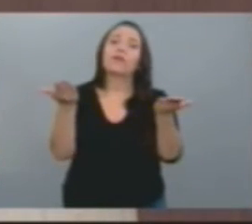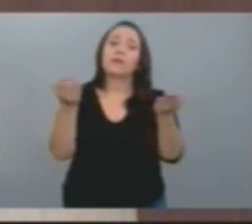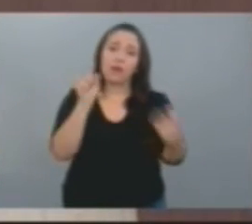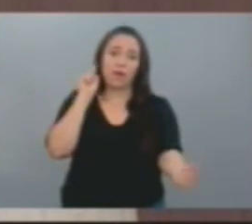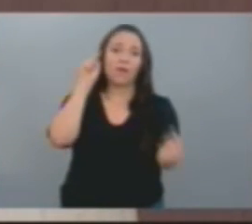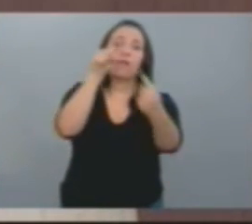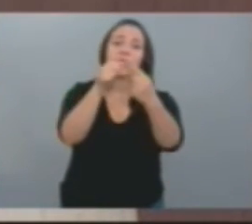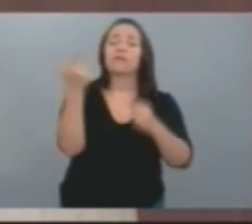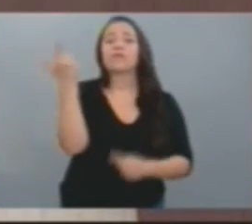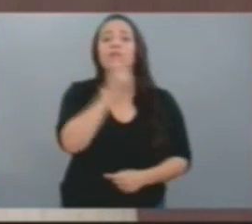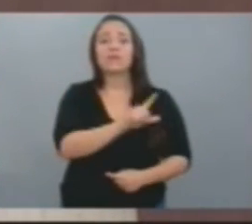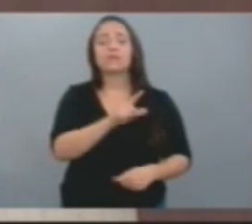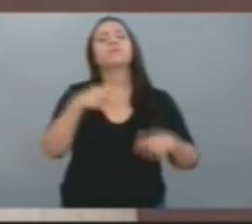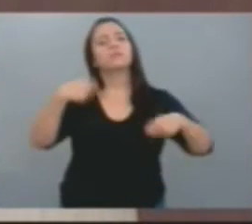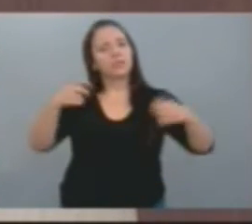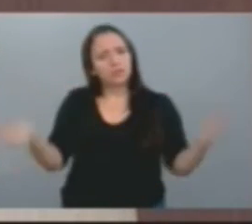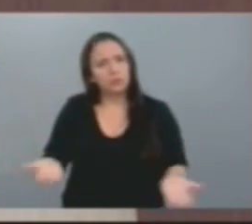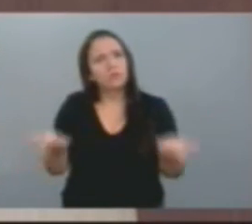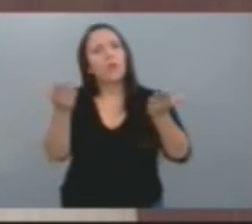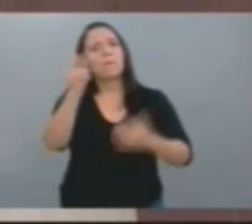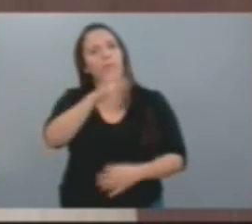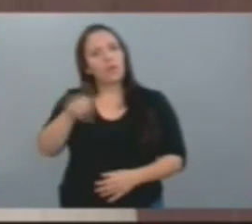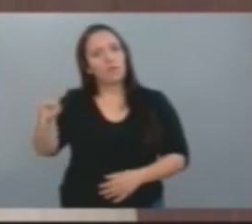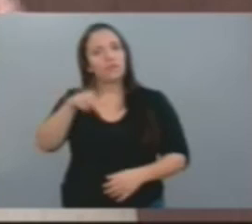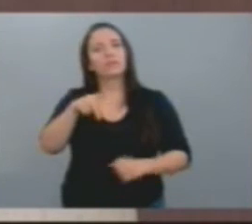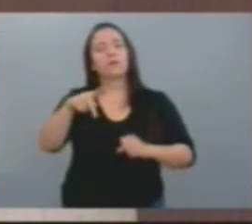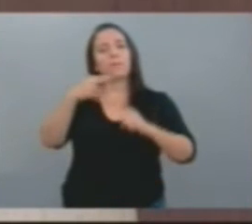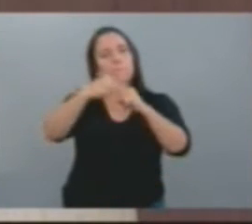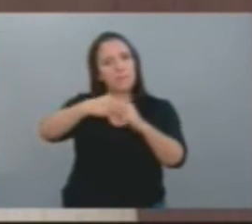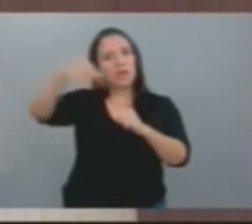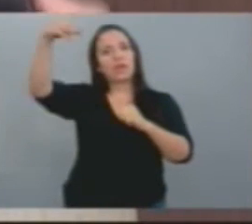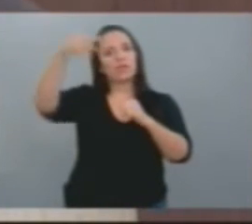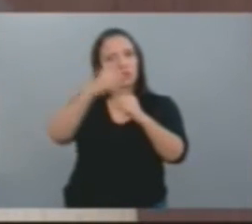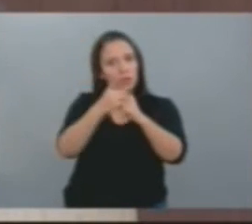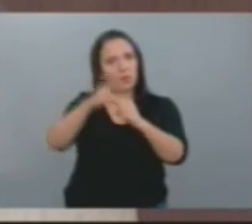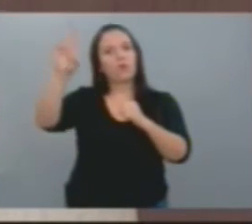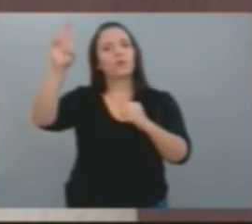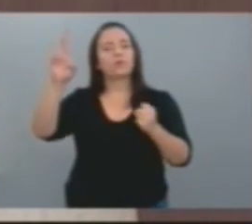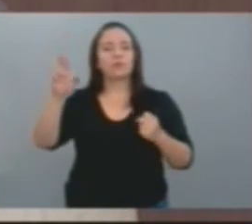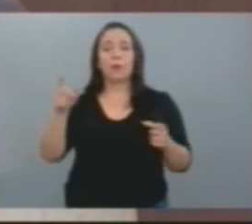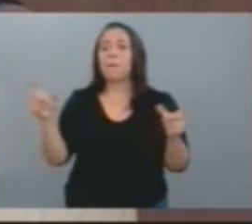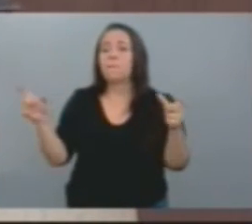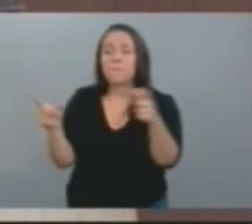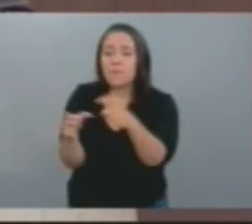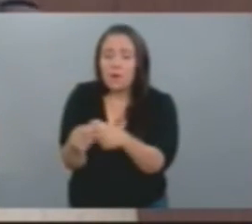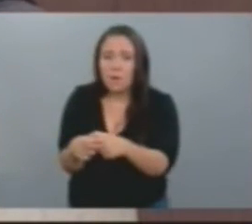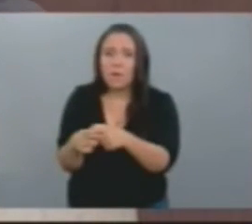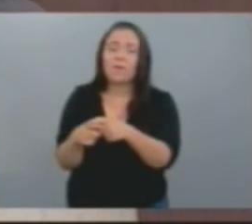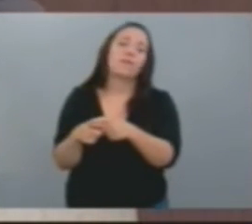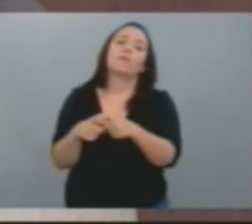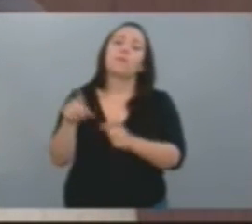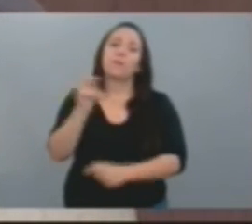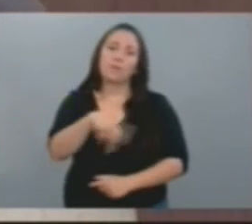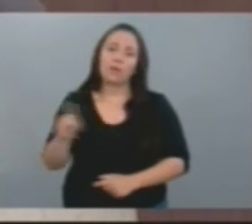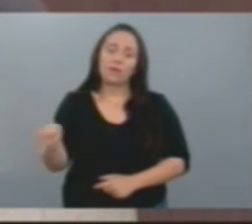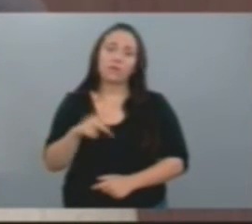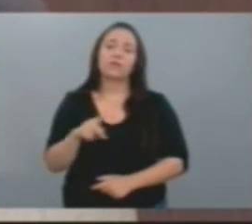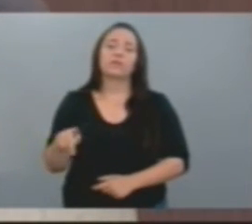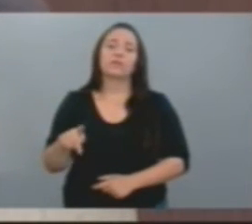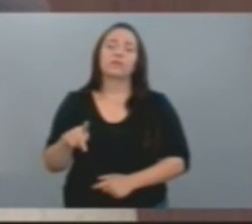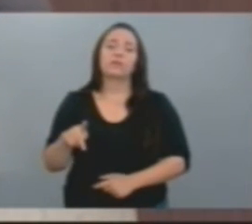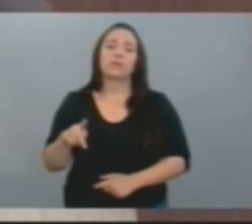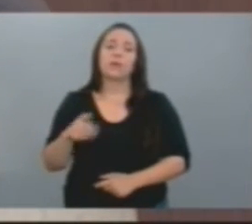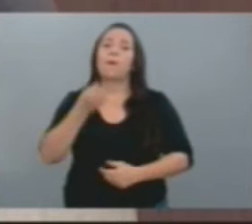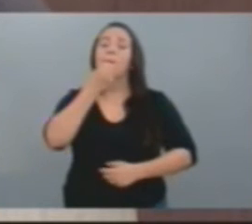que os professores façam mestrados e doutorados. É bom para o professor e é bom para